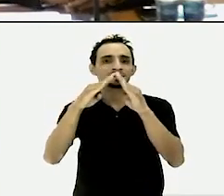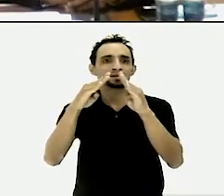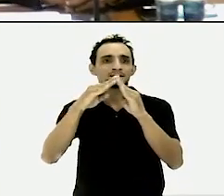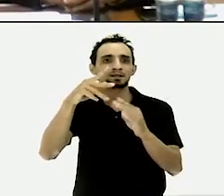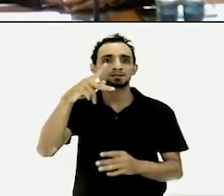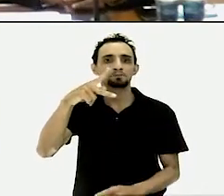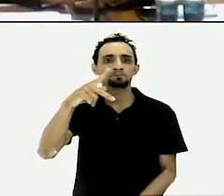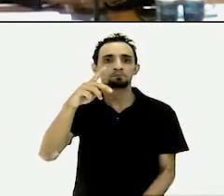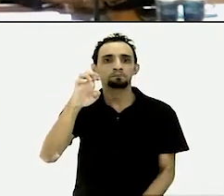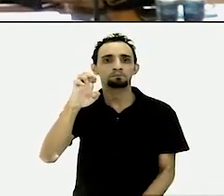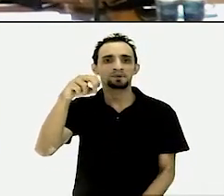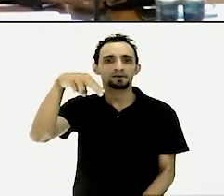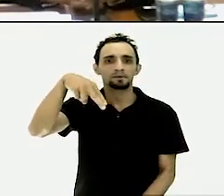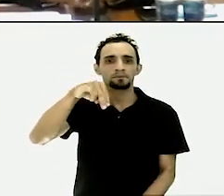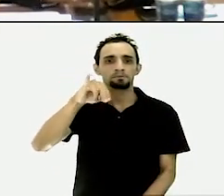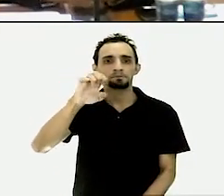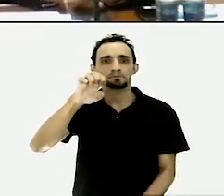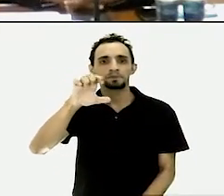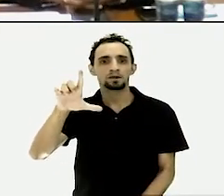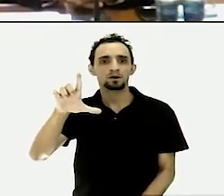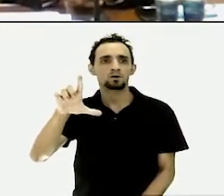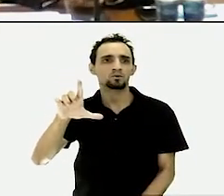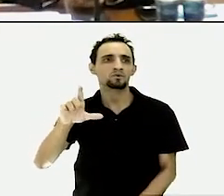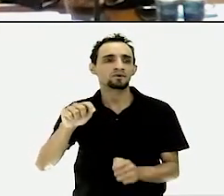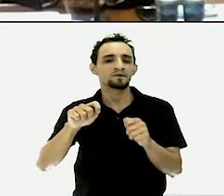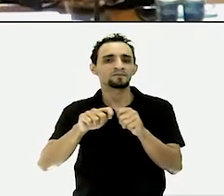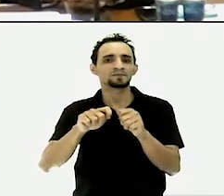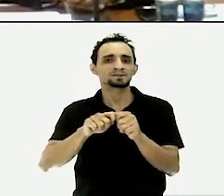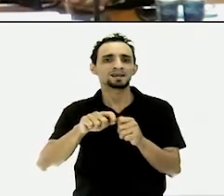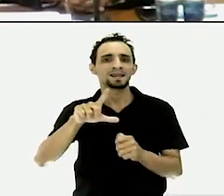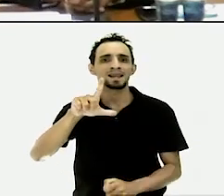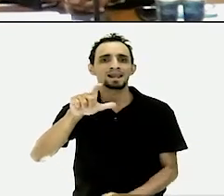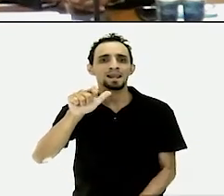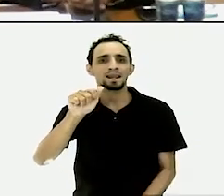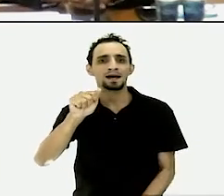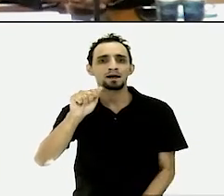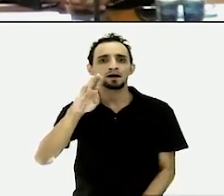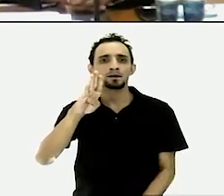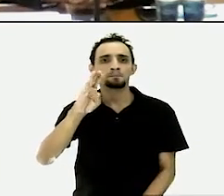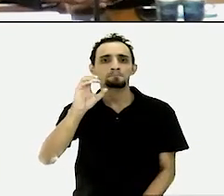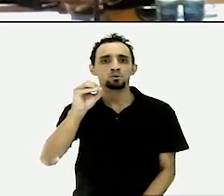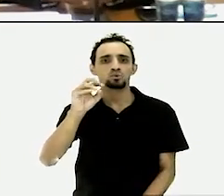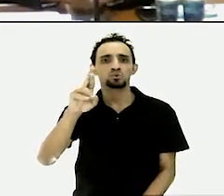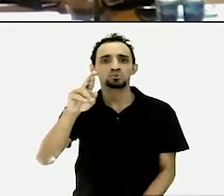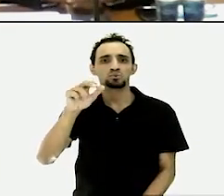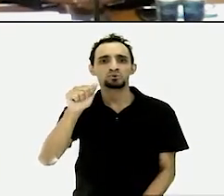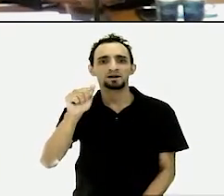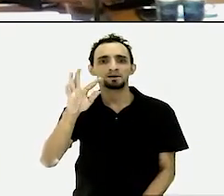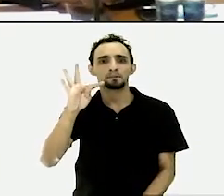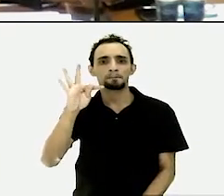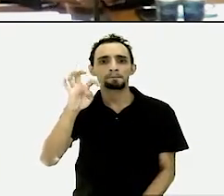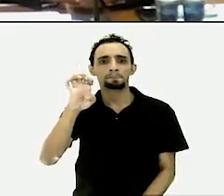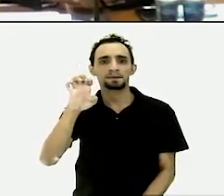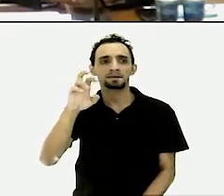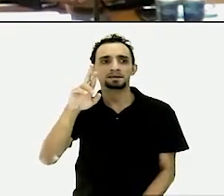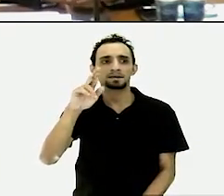utilizar os internos da Clínica Peniel para estarem realizando os trabalhos na Secretaria de Vias